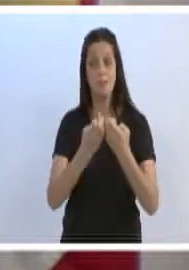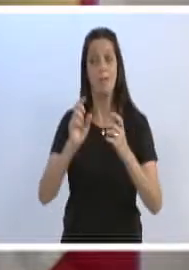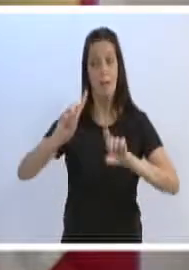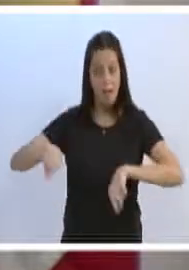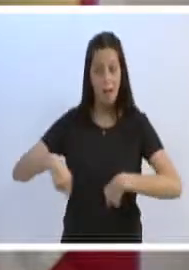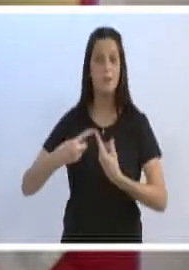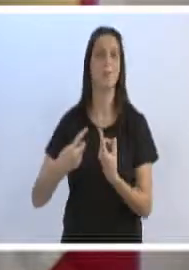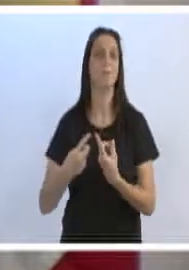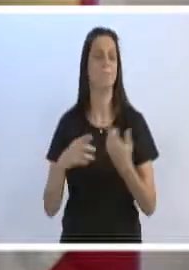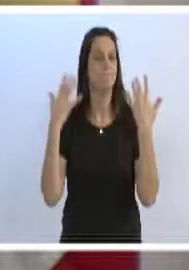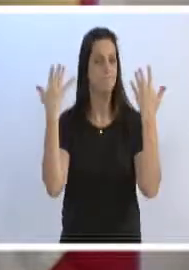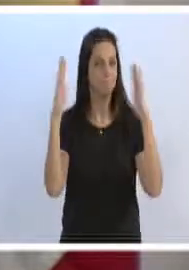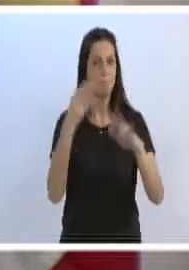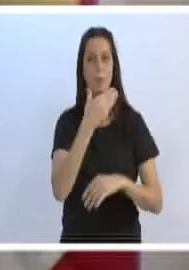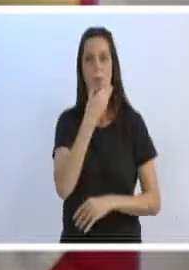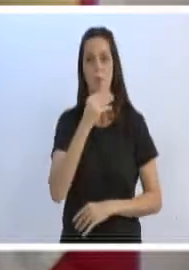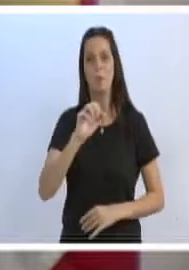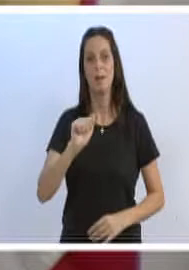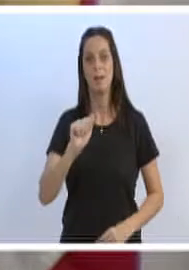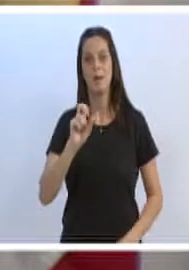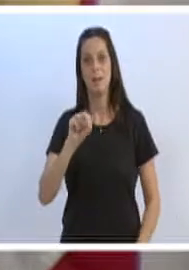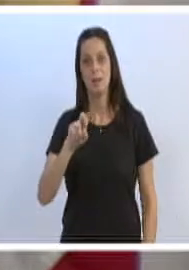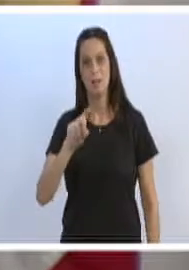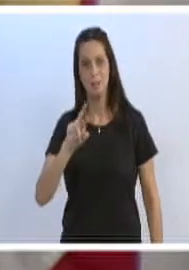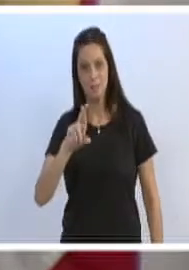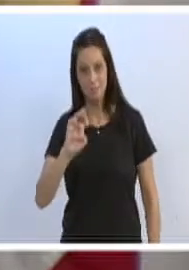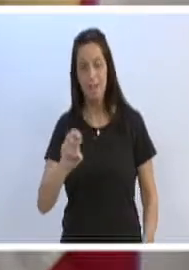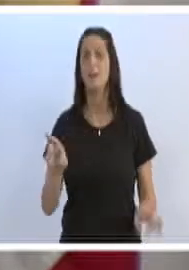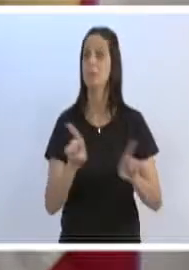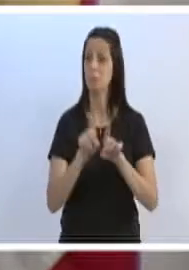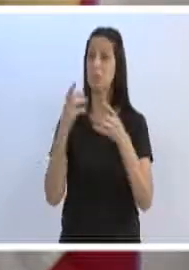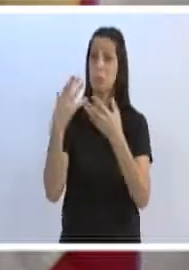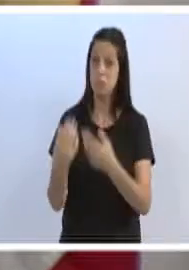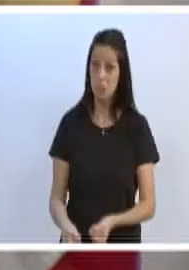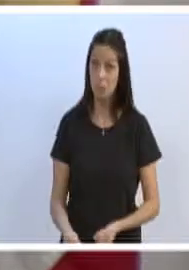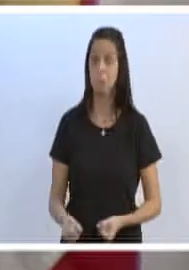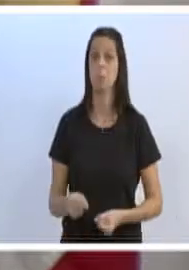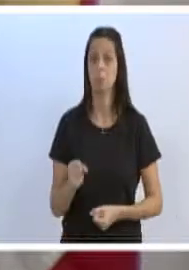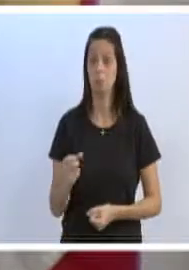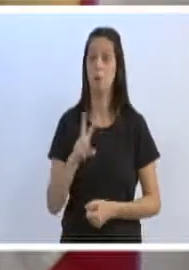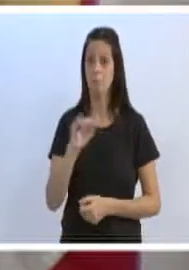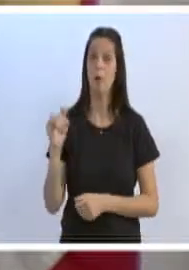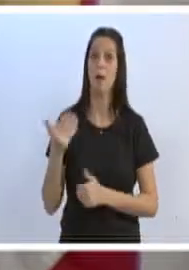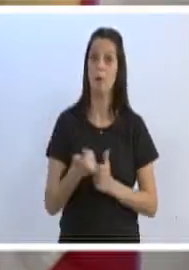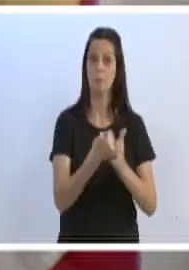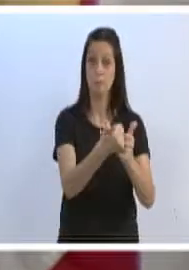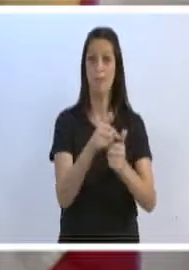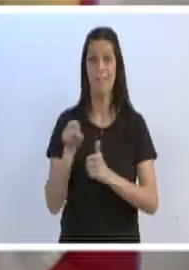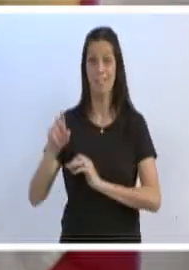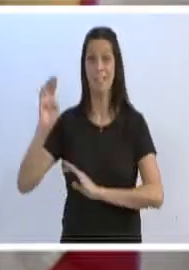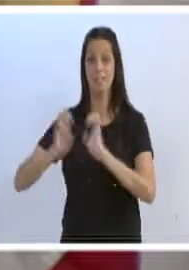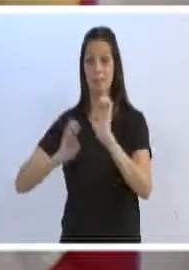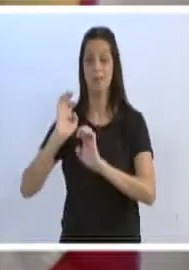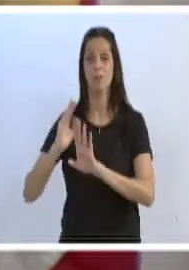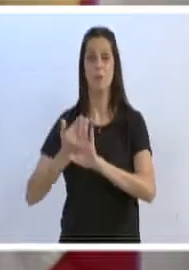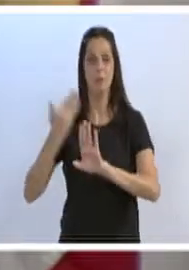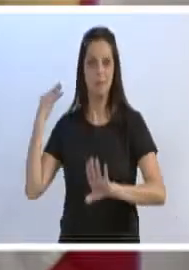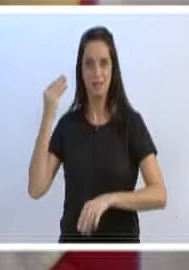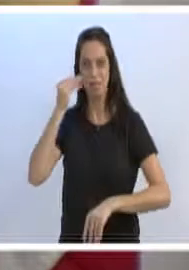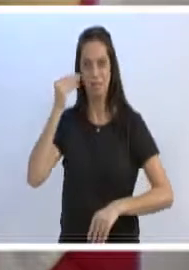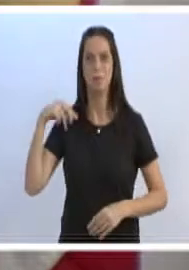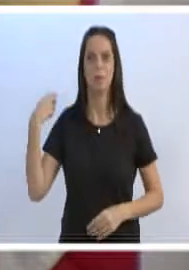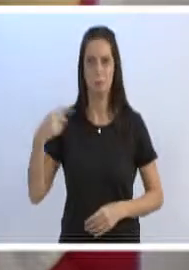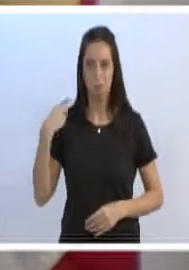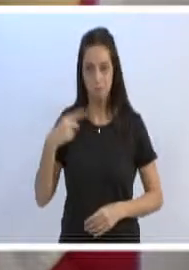parabenizar o andrey tomada também que abraçou essa causa estivemos ali eu sei que ela abraçou essa causa empresário foi candidato a deputado e